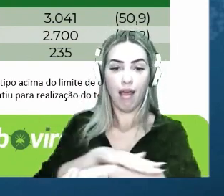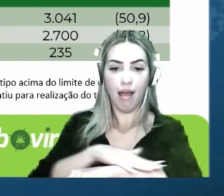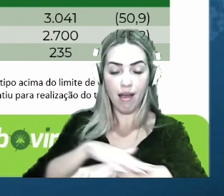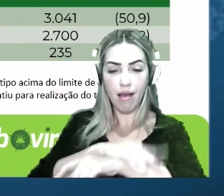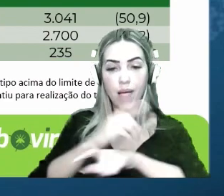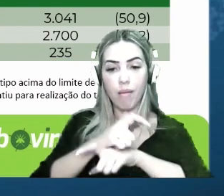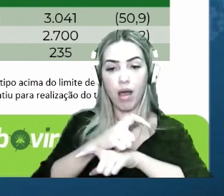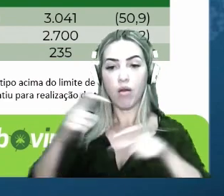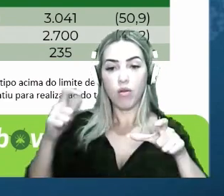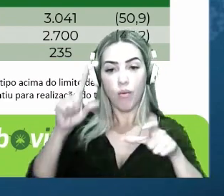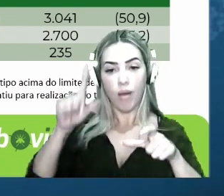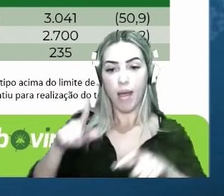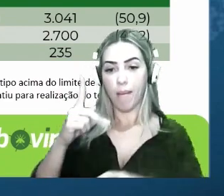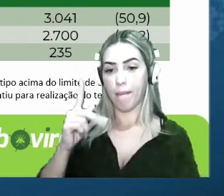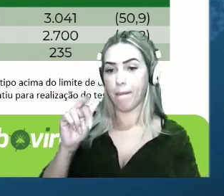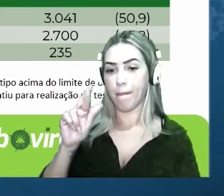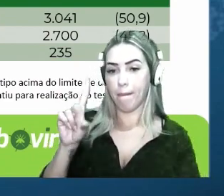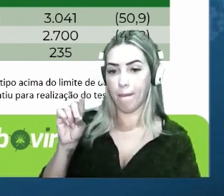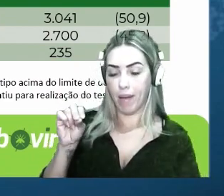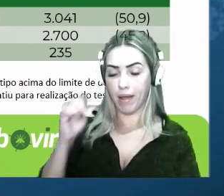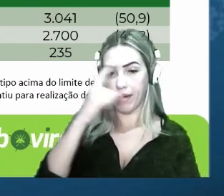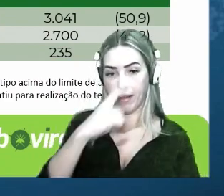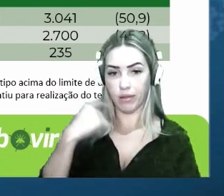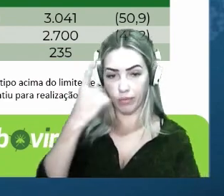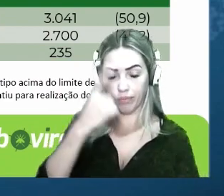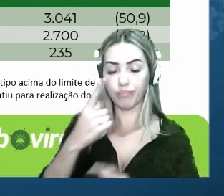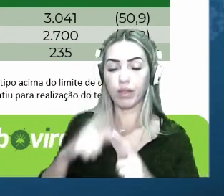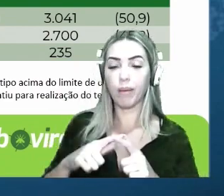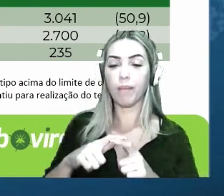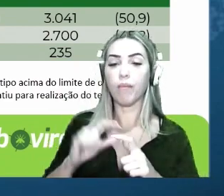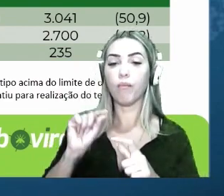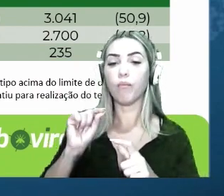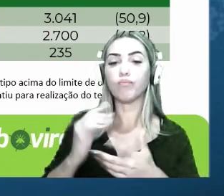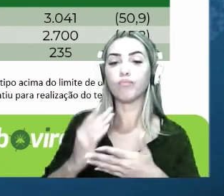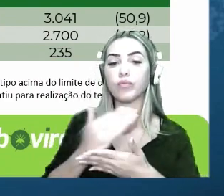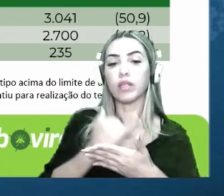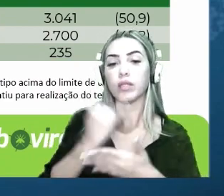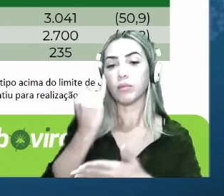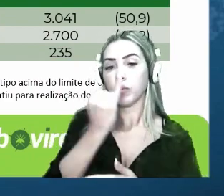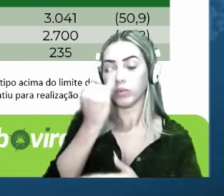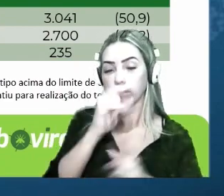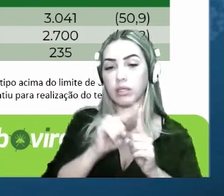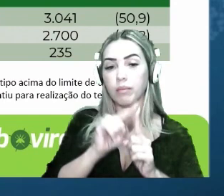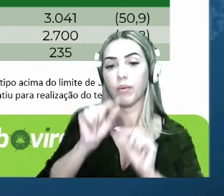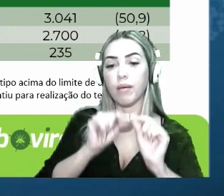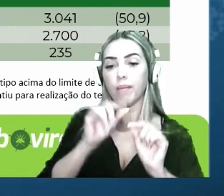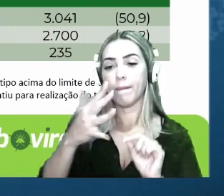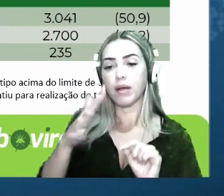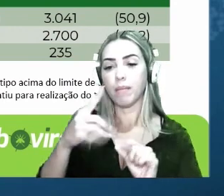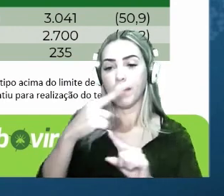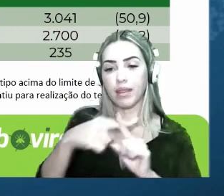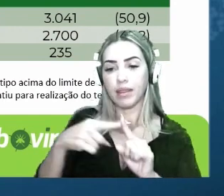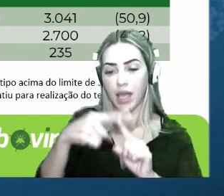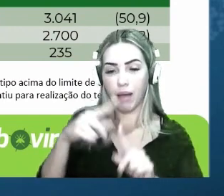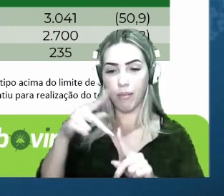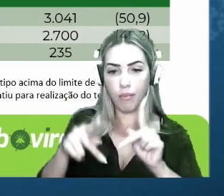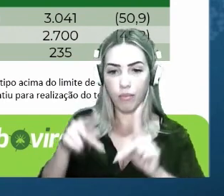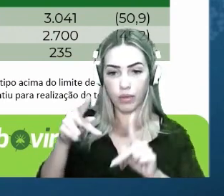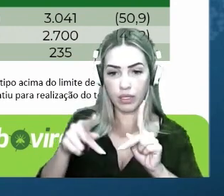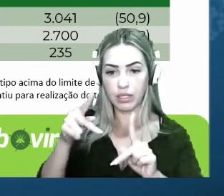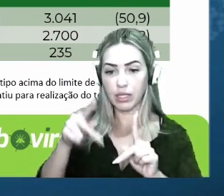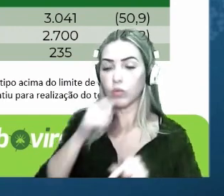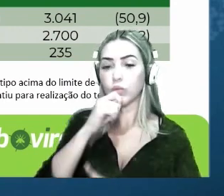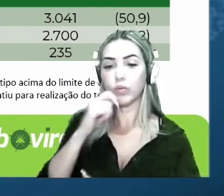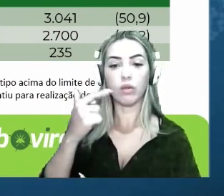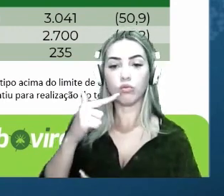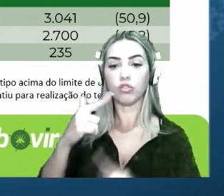como pardo. E um dado que a gente considera super relevante é que aproximadamente metade da população não tinha exposição